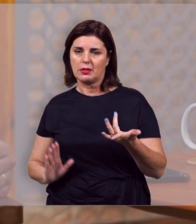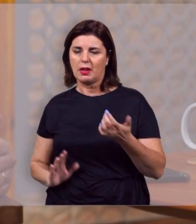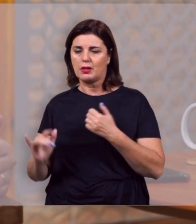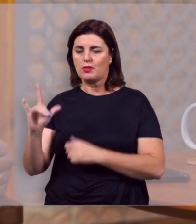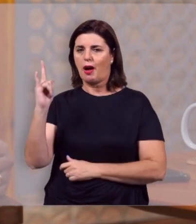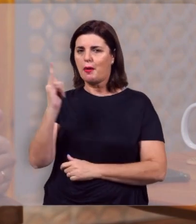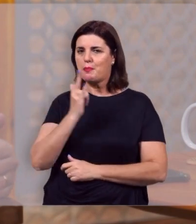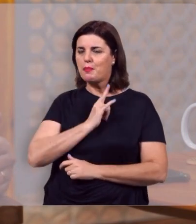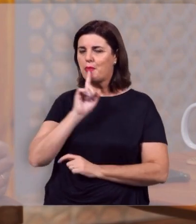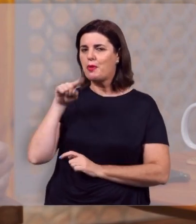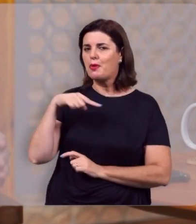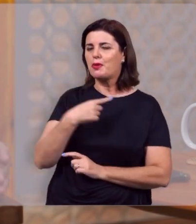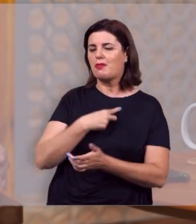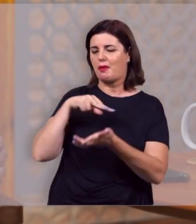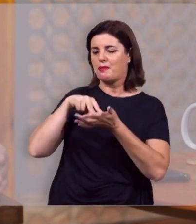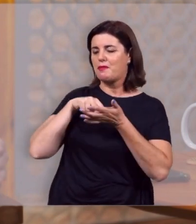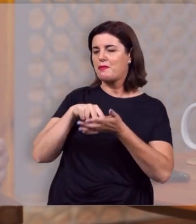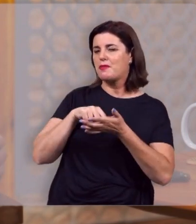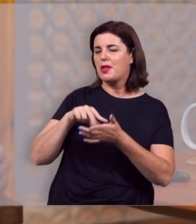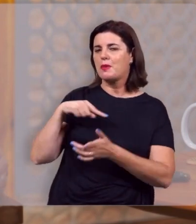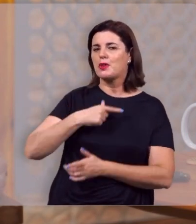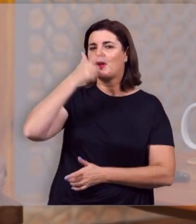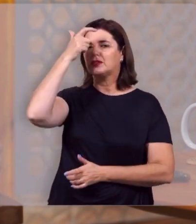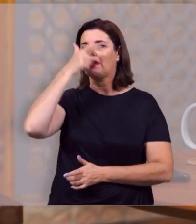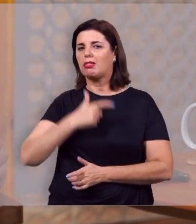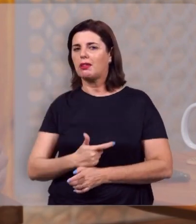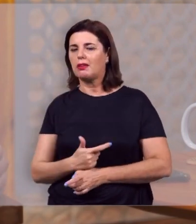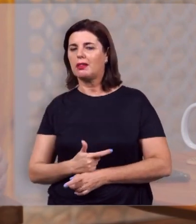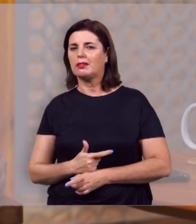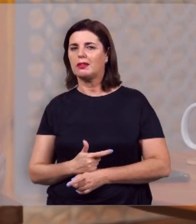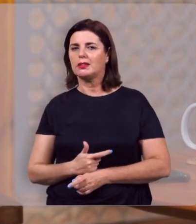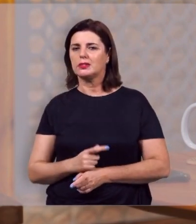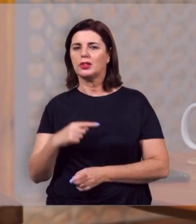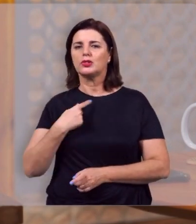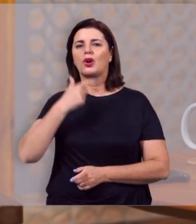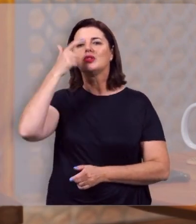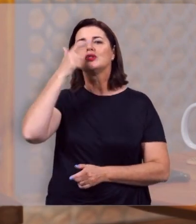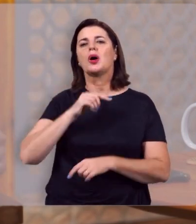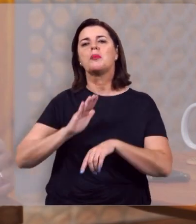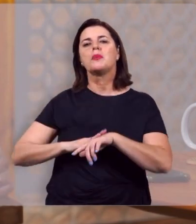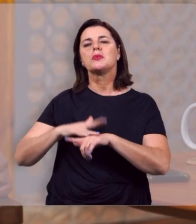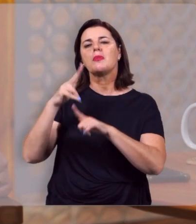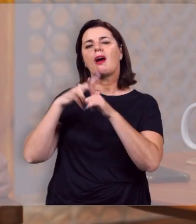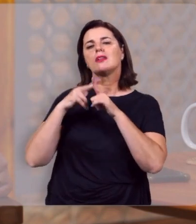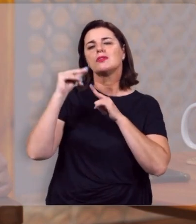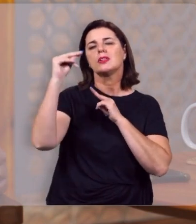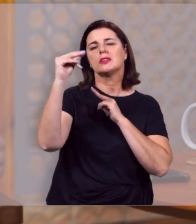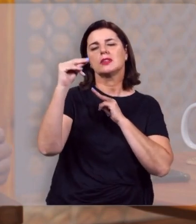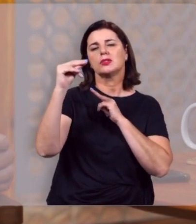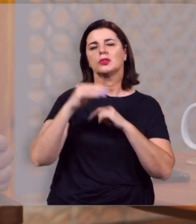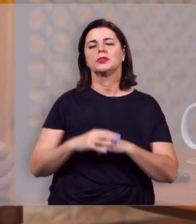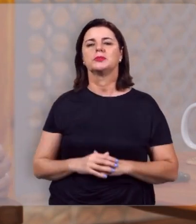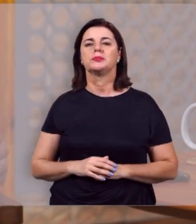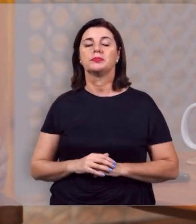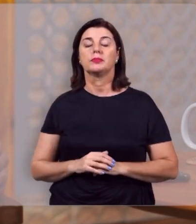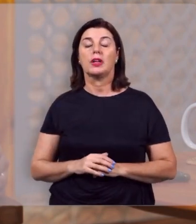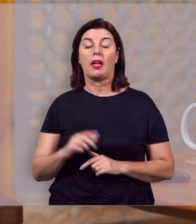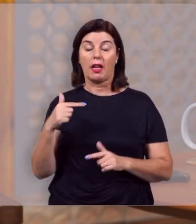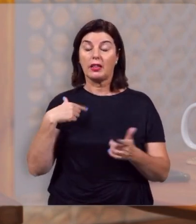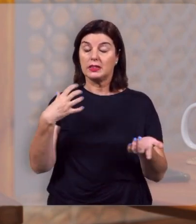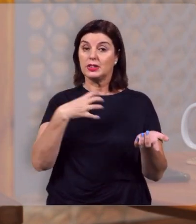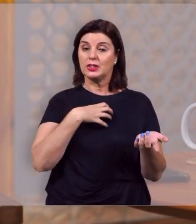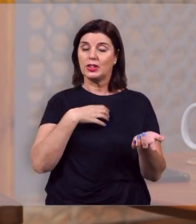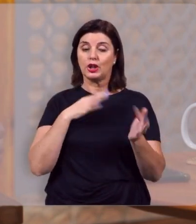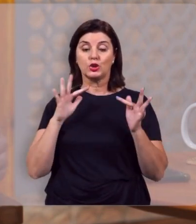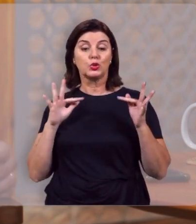nos amou e em quem está firmada a nossa identidade, nós somos mais que vencedores. E dessa